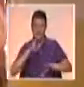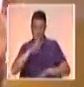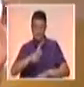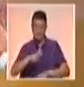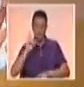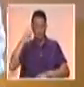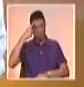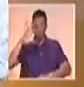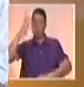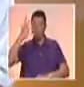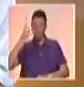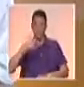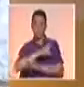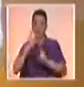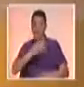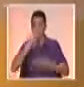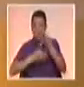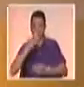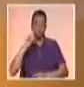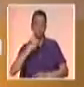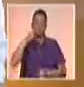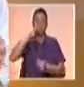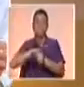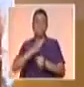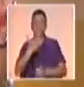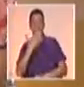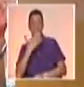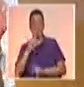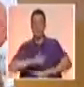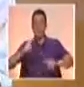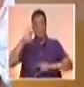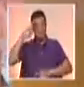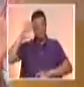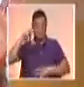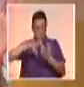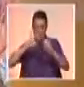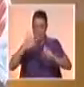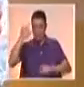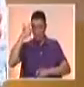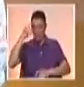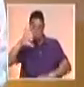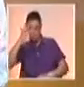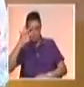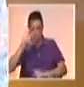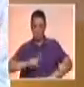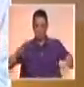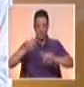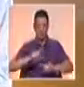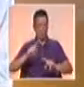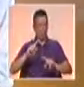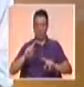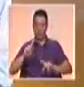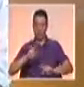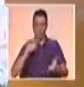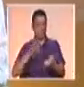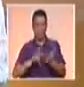os tolinhos, porque não falam, são os surdos mudos, não conseguem, são pessoas que não têm as capacidades todas. E não é verdade, eles